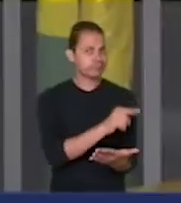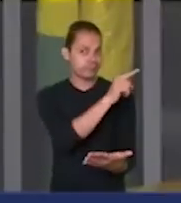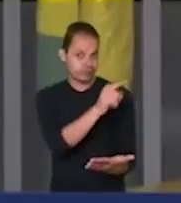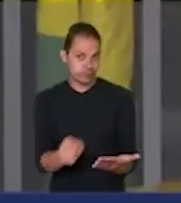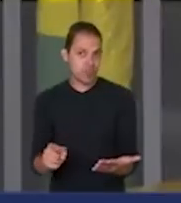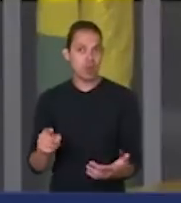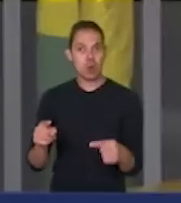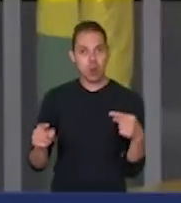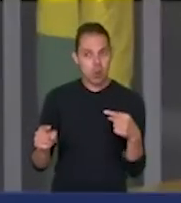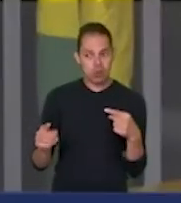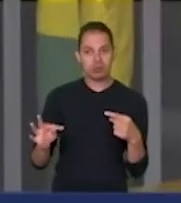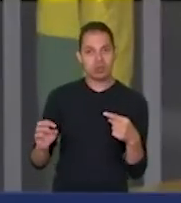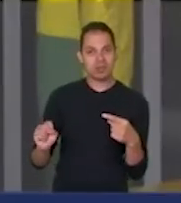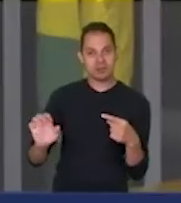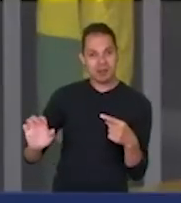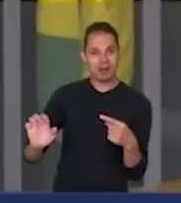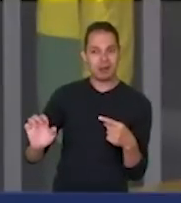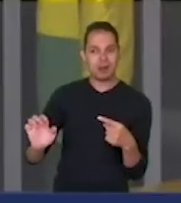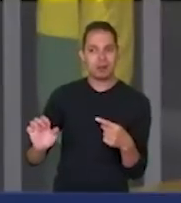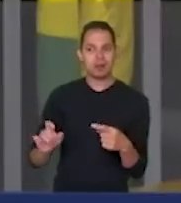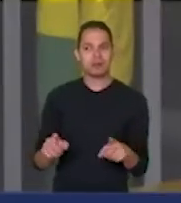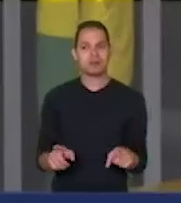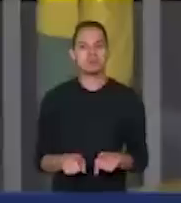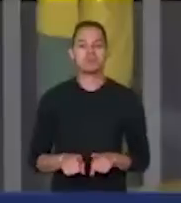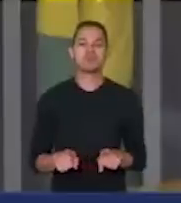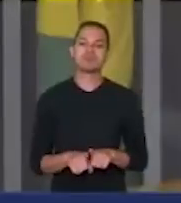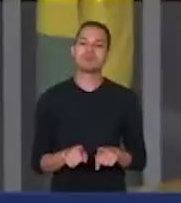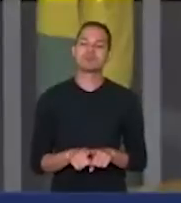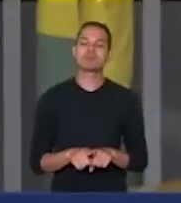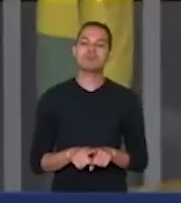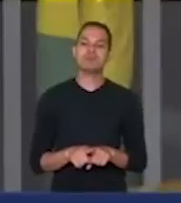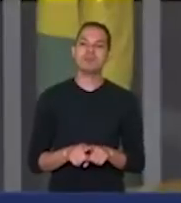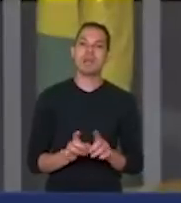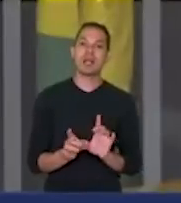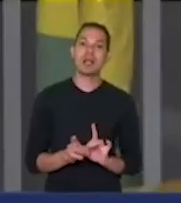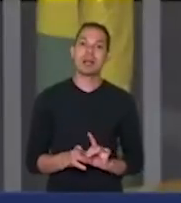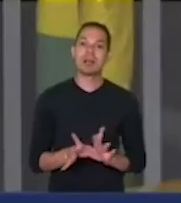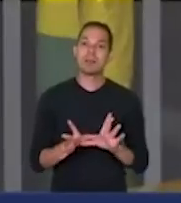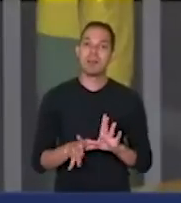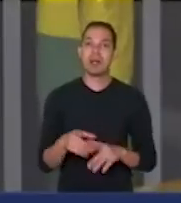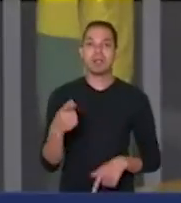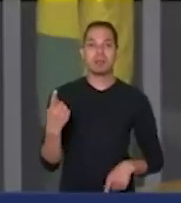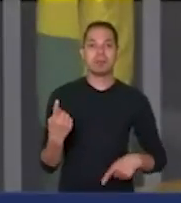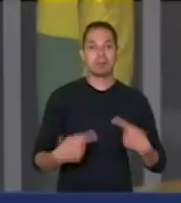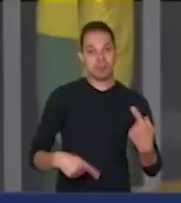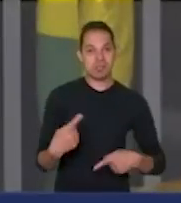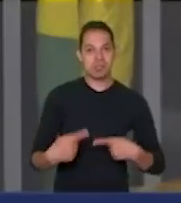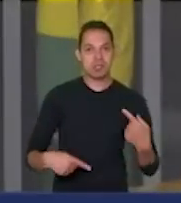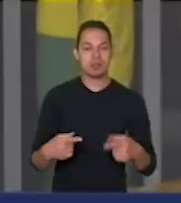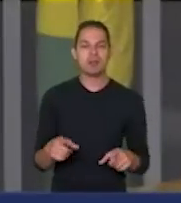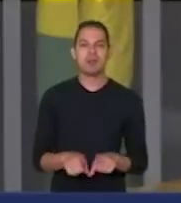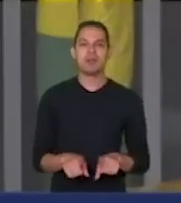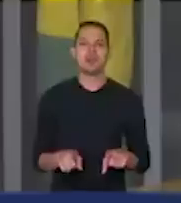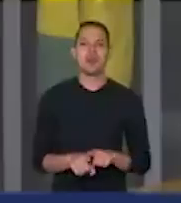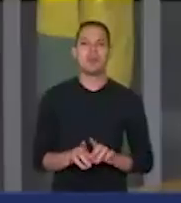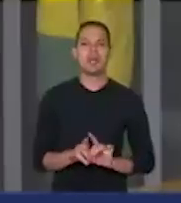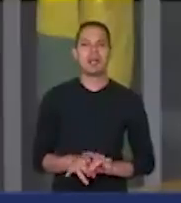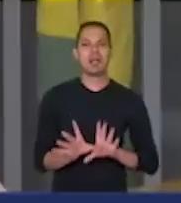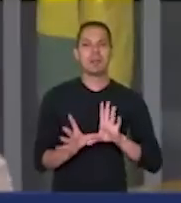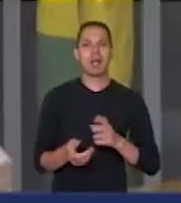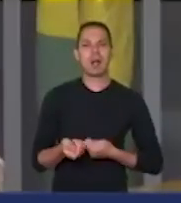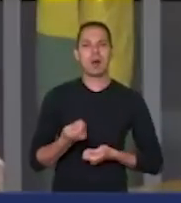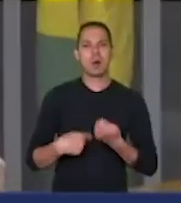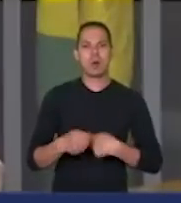Ataca e afronta a liberdade política e a liberdade